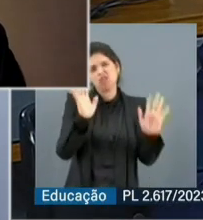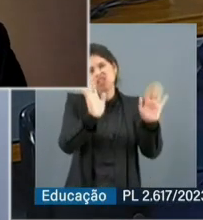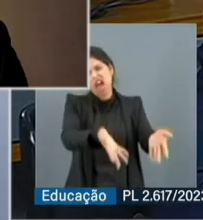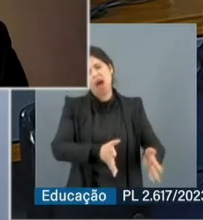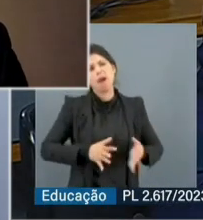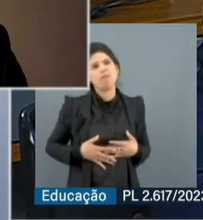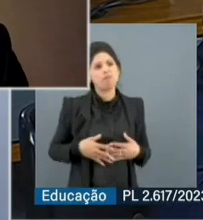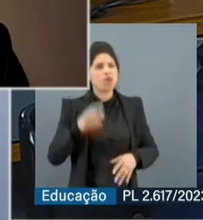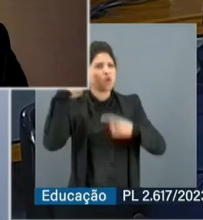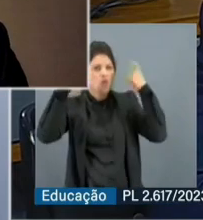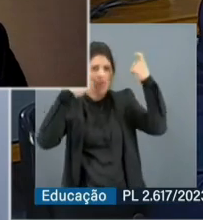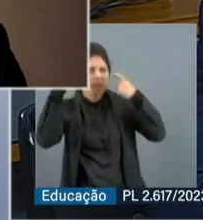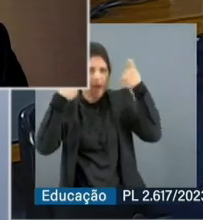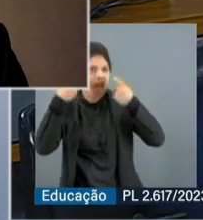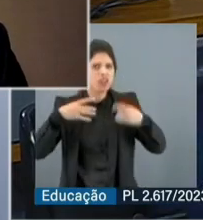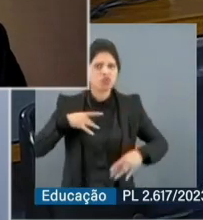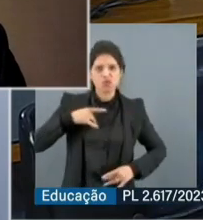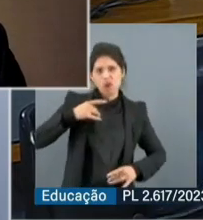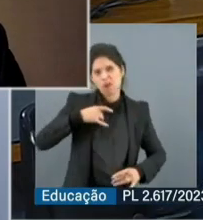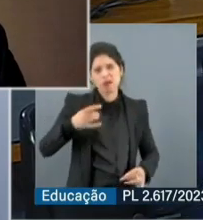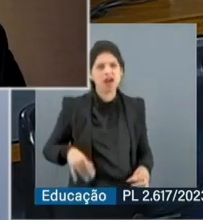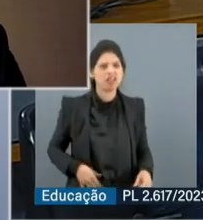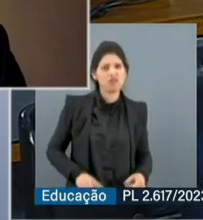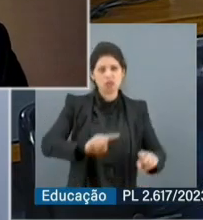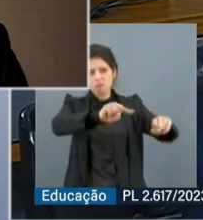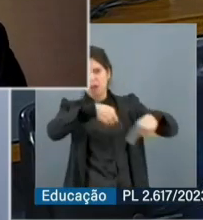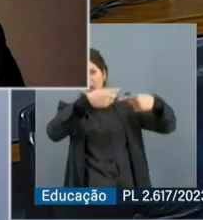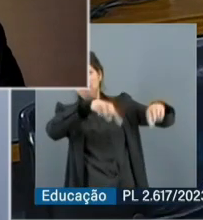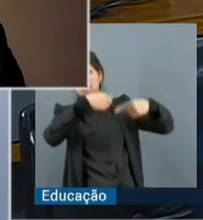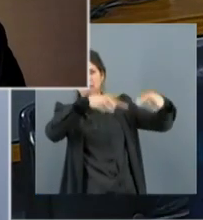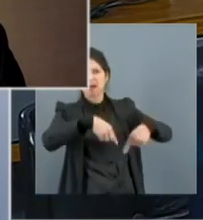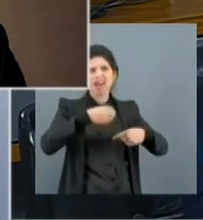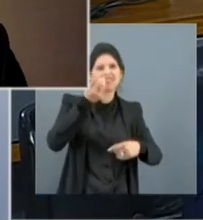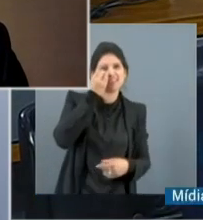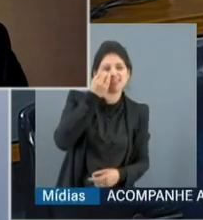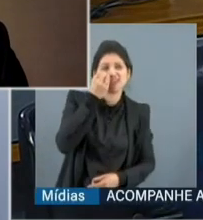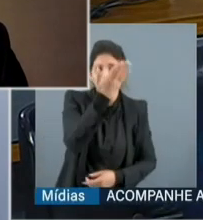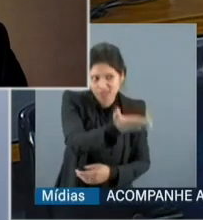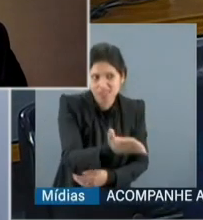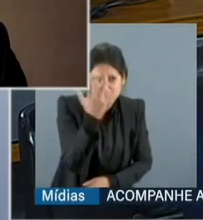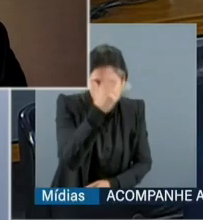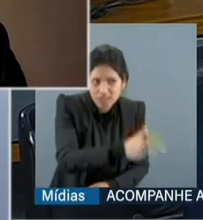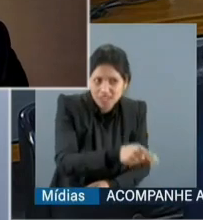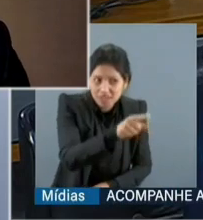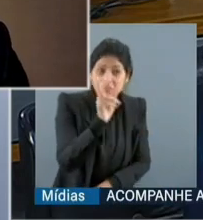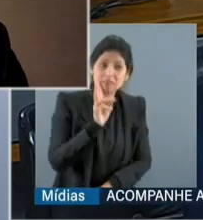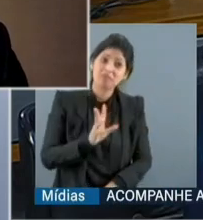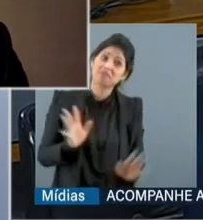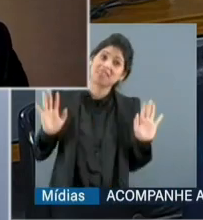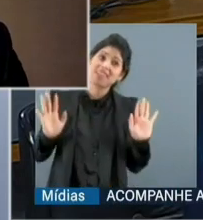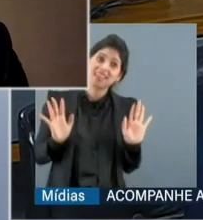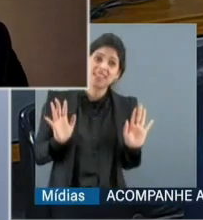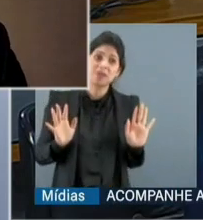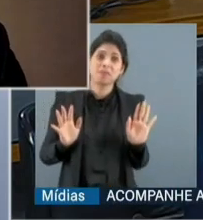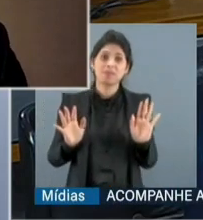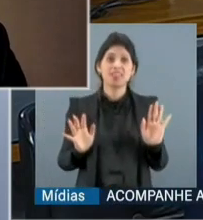Quem seria hoje o auxiliar de ordens do presidente Lula e ele não tem ele dispensou e